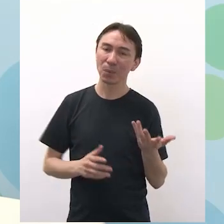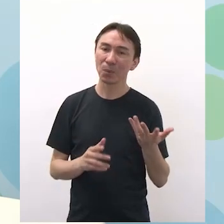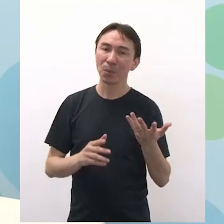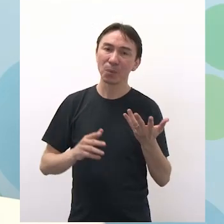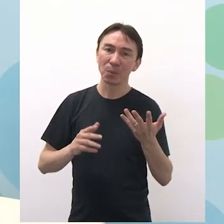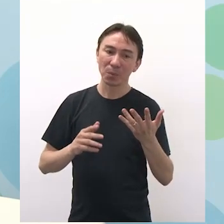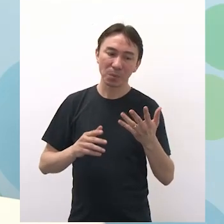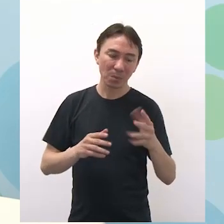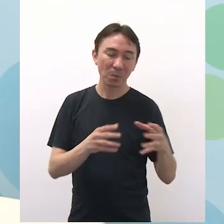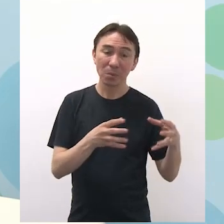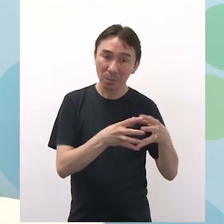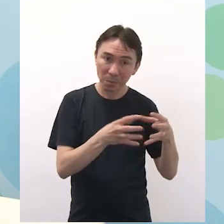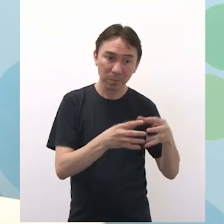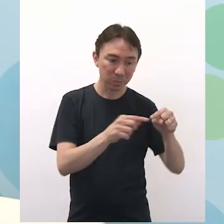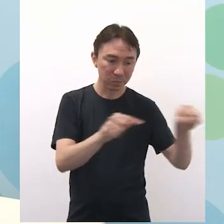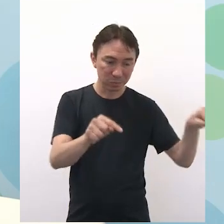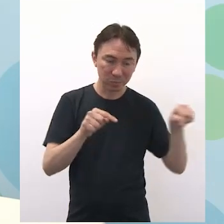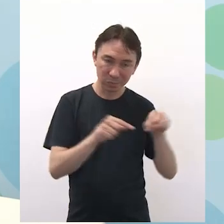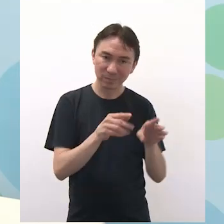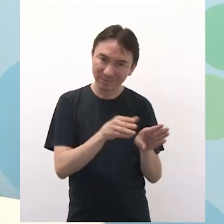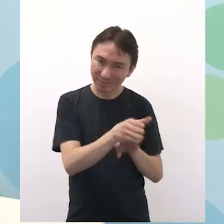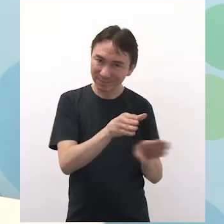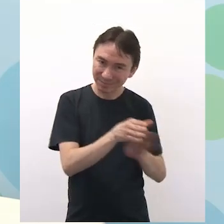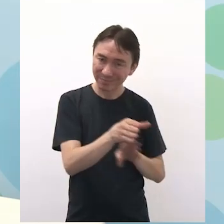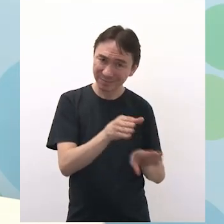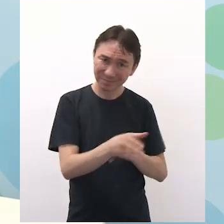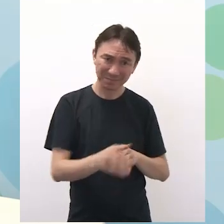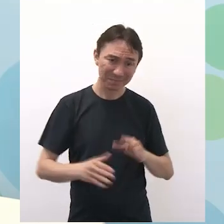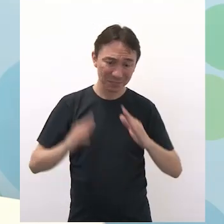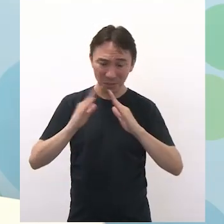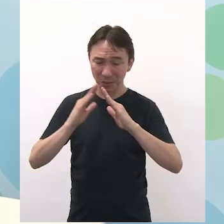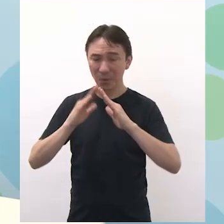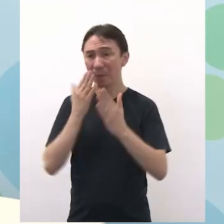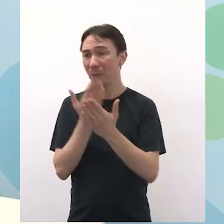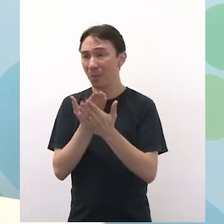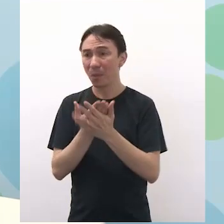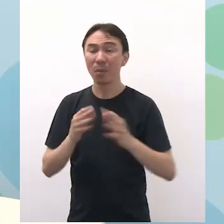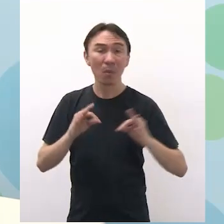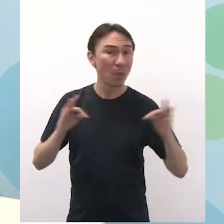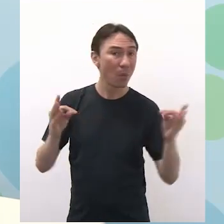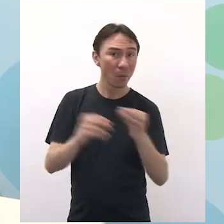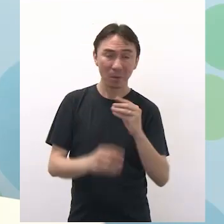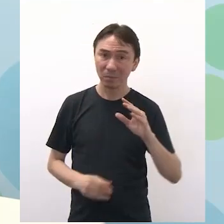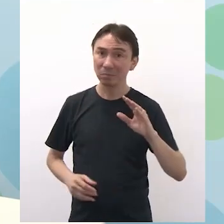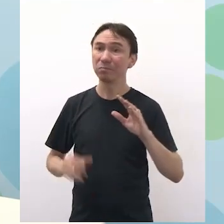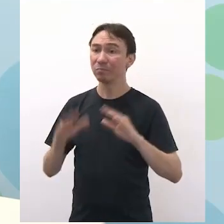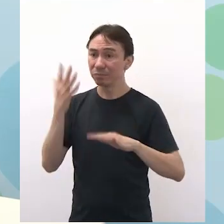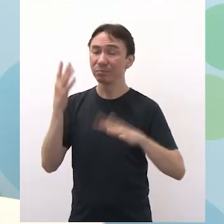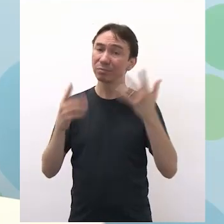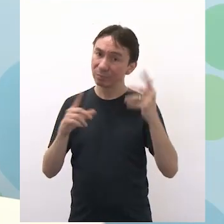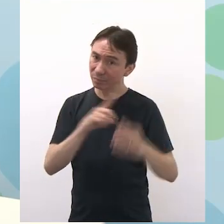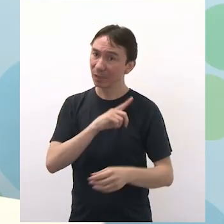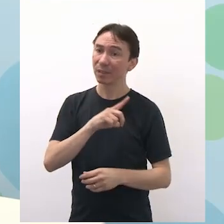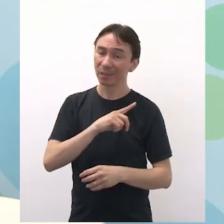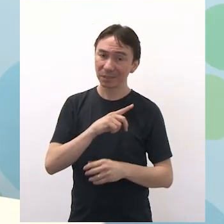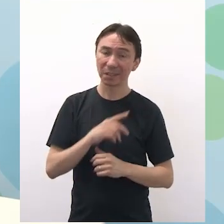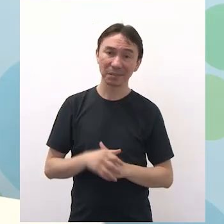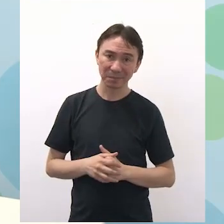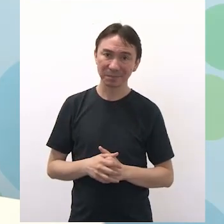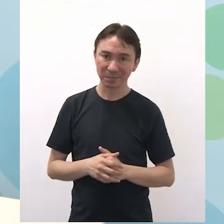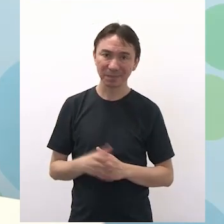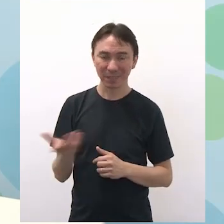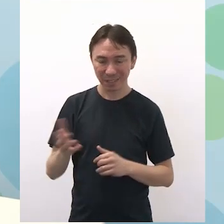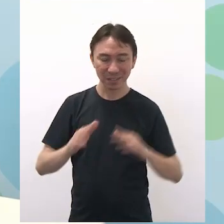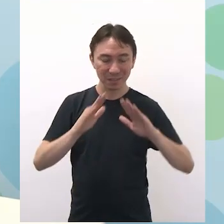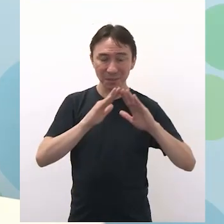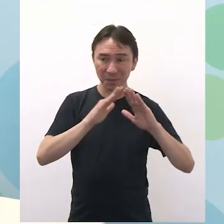aqui é uma sugestão de como que foi proposto. Ali é um retorno dos alunos para a escola também, né? Que até ia